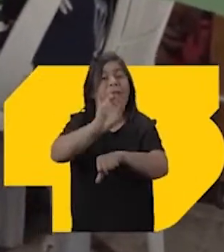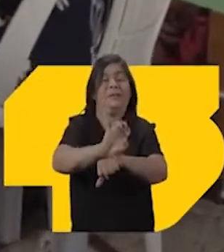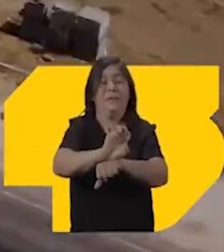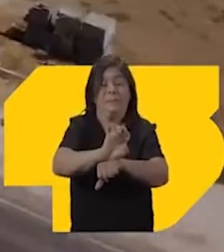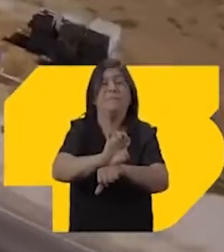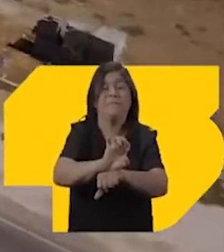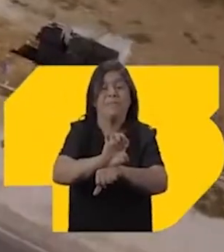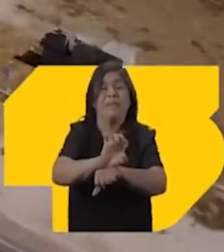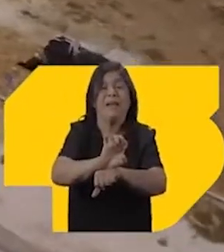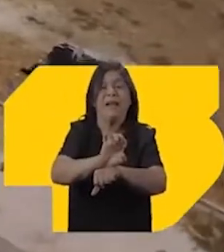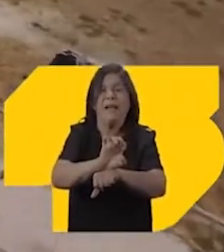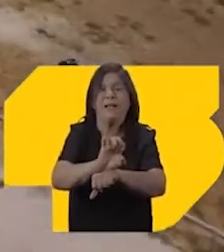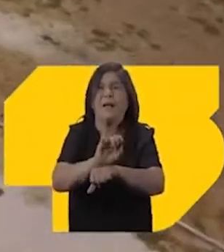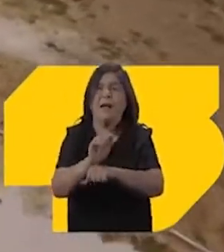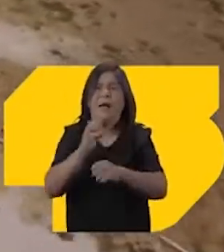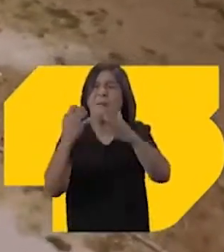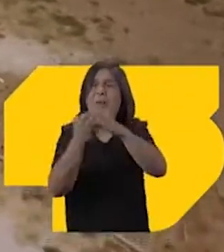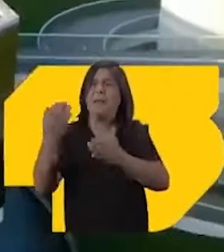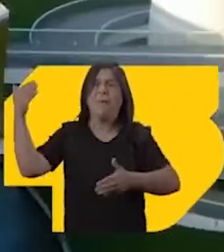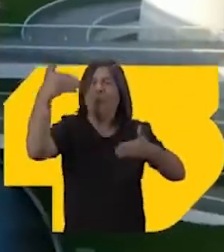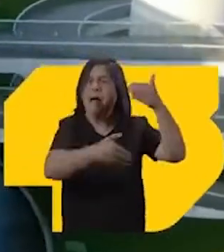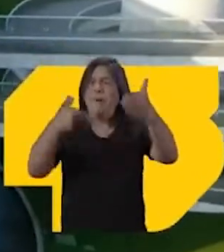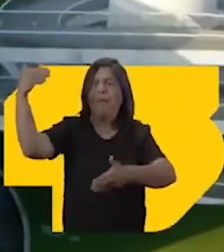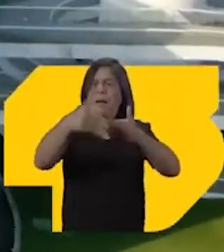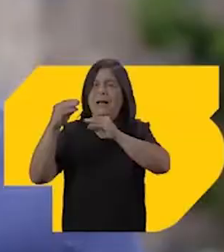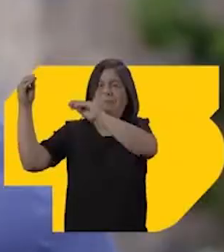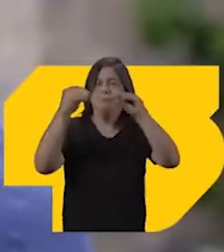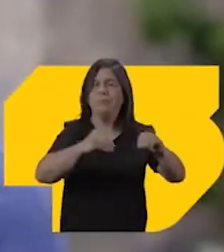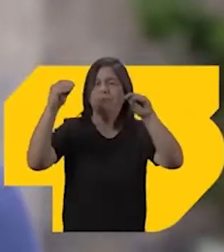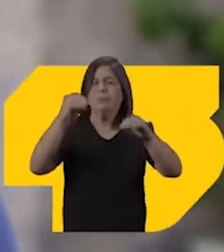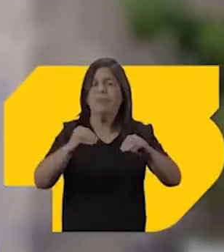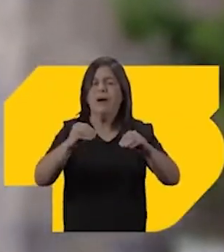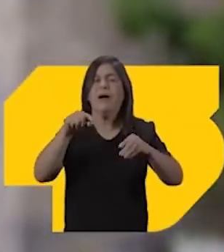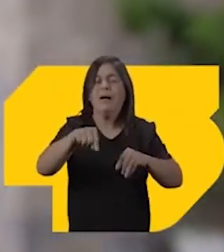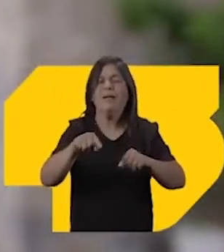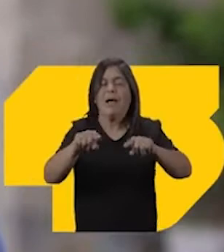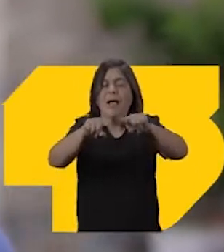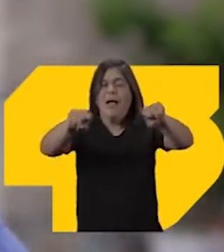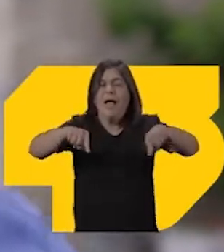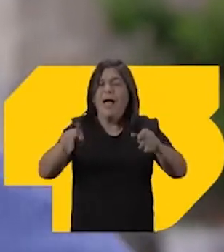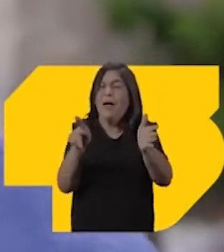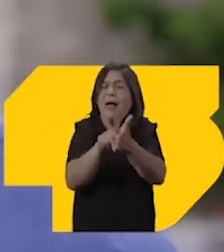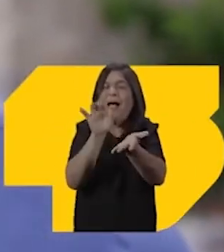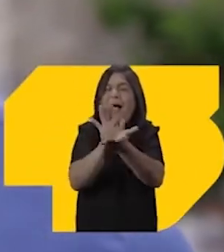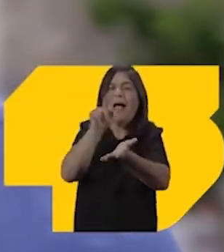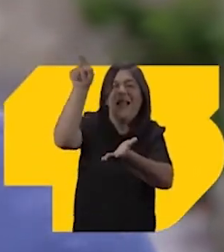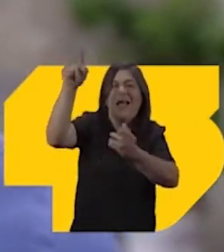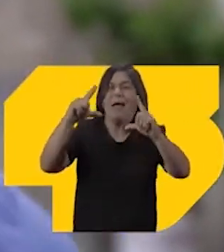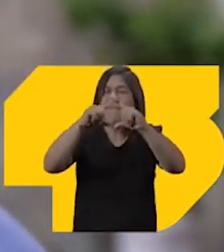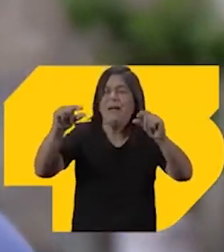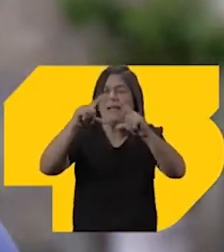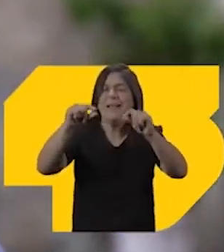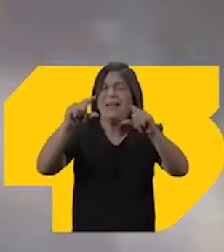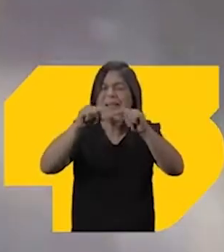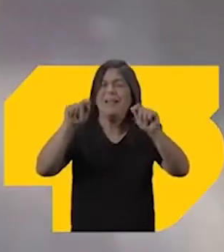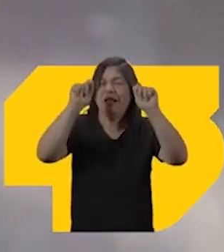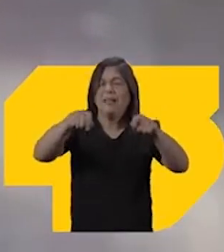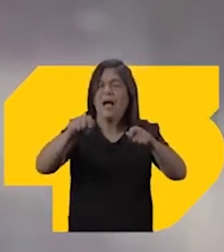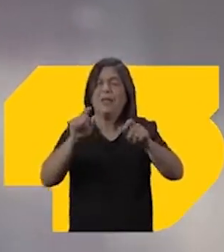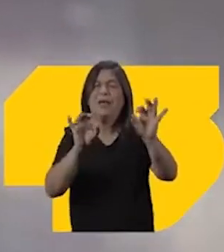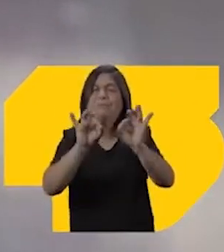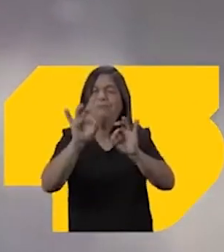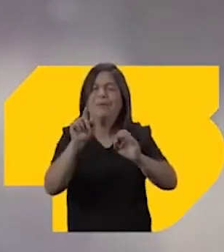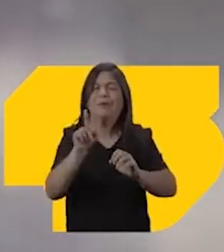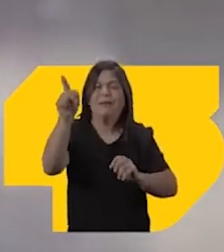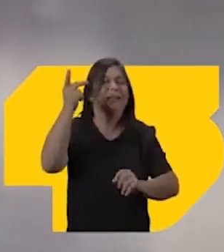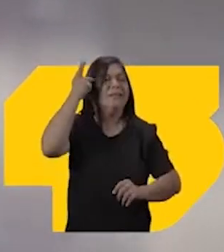todo o estado. E para atrair mais investidores para Paraíba, Pedro vai reduzir o escritório político do governo em Brasília, viabilizando